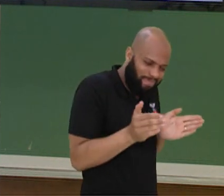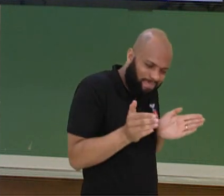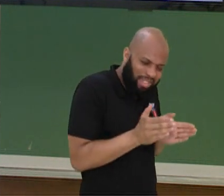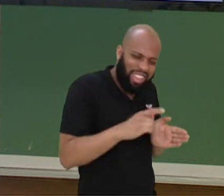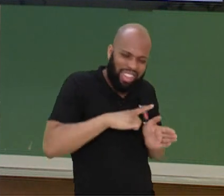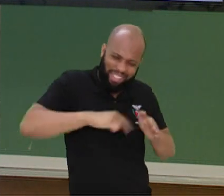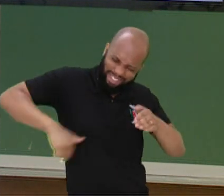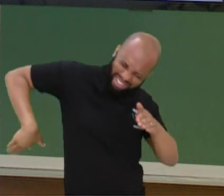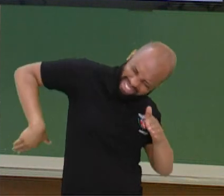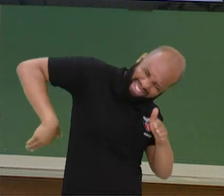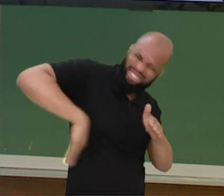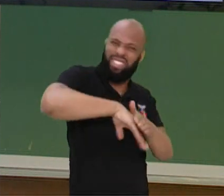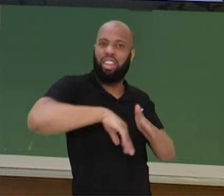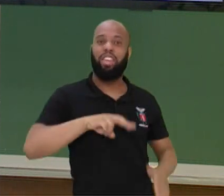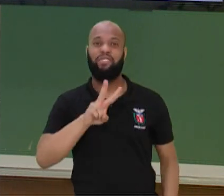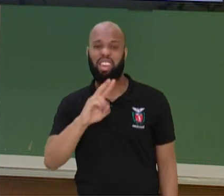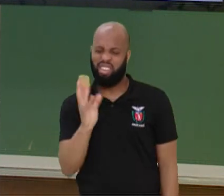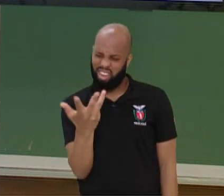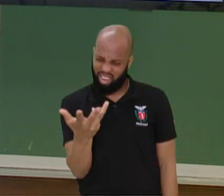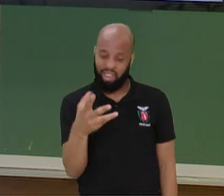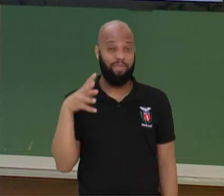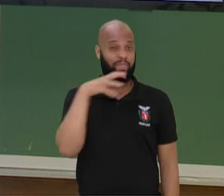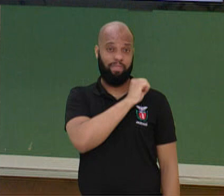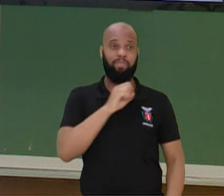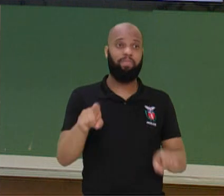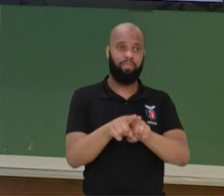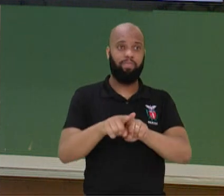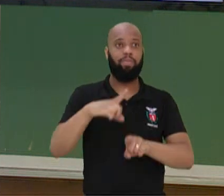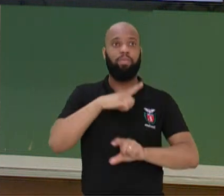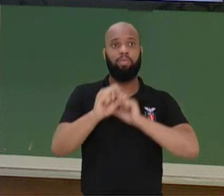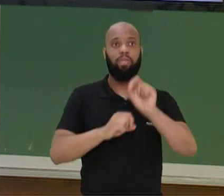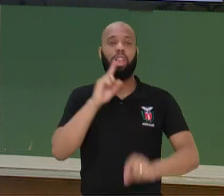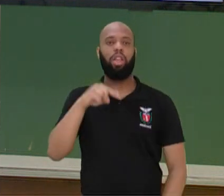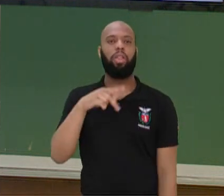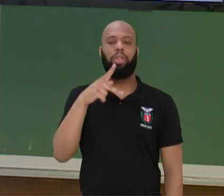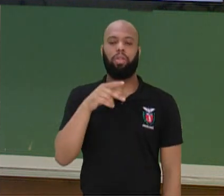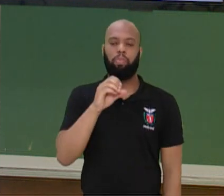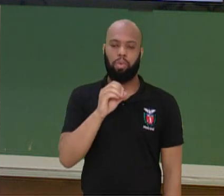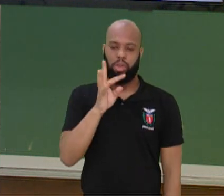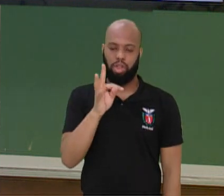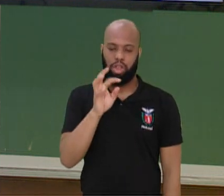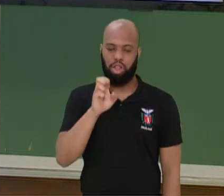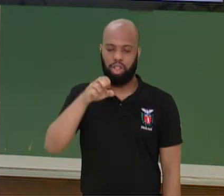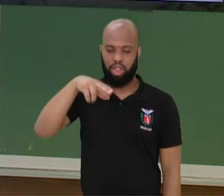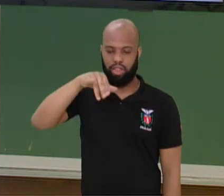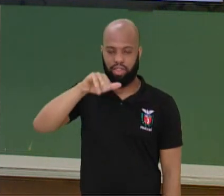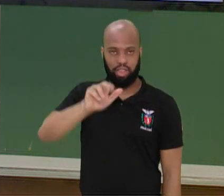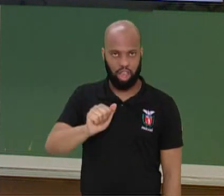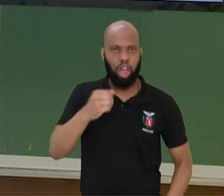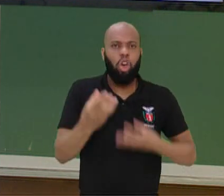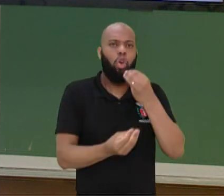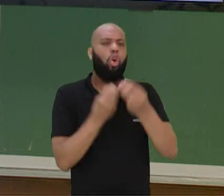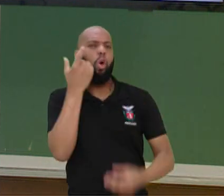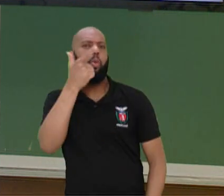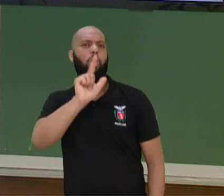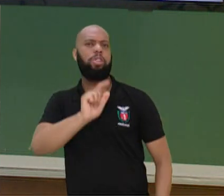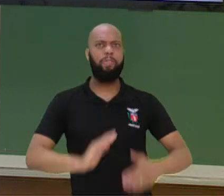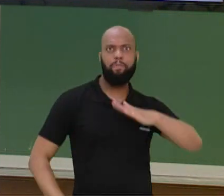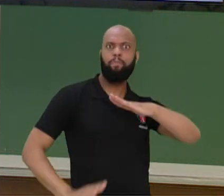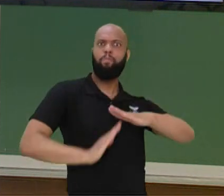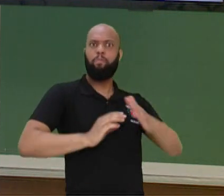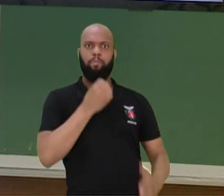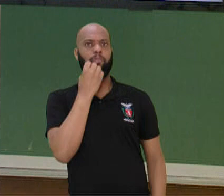em alta velocidade. Então aqui nós identificamos a presença da potência muscular. Como é que eu desenvolvo essa potência no